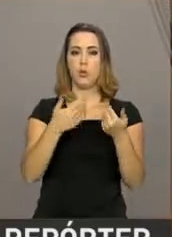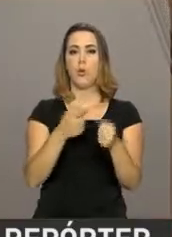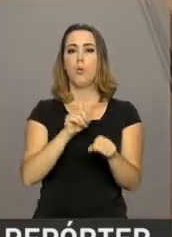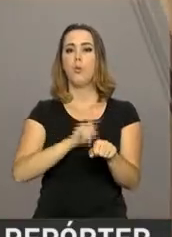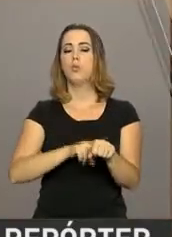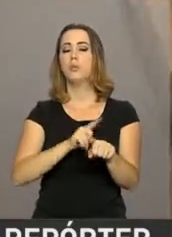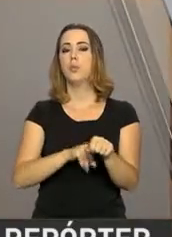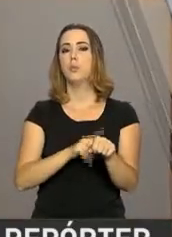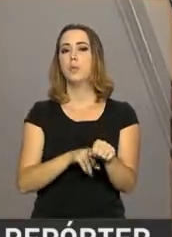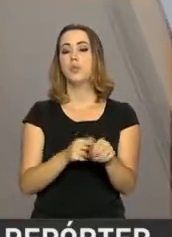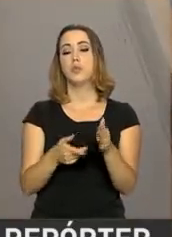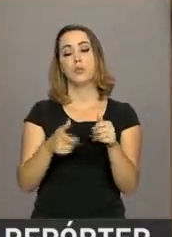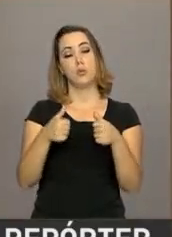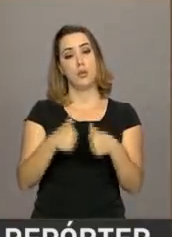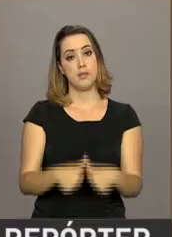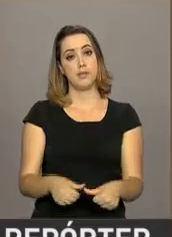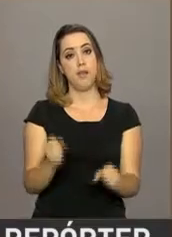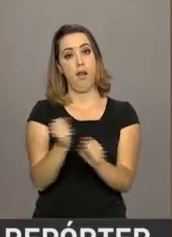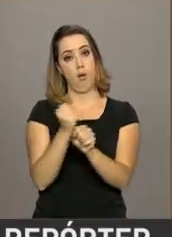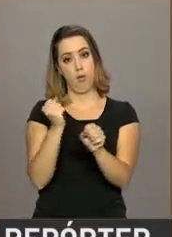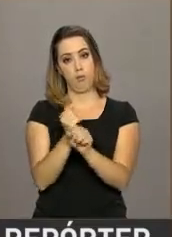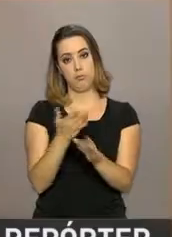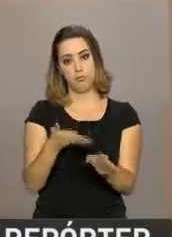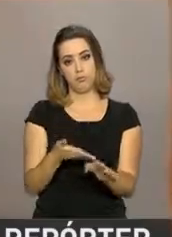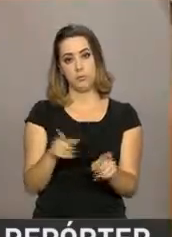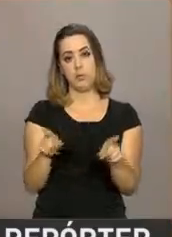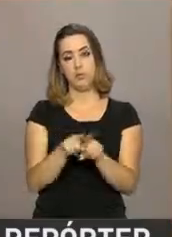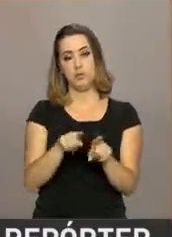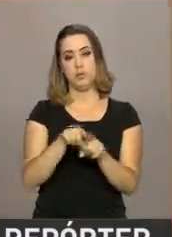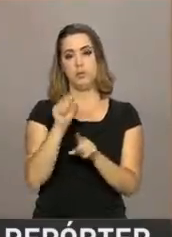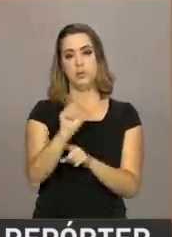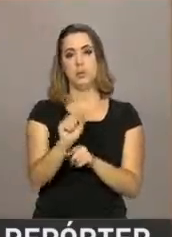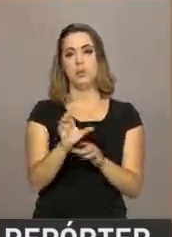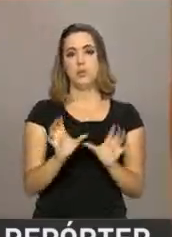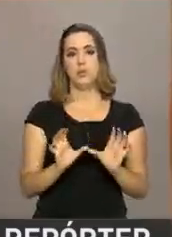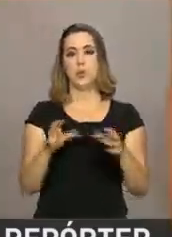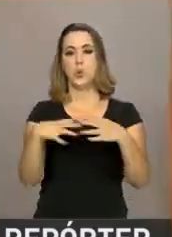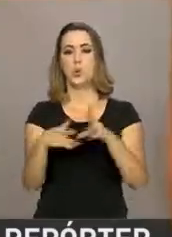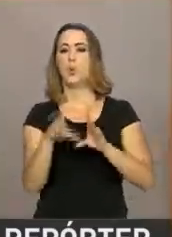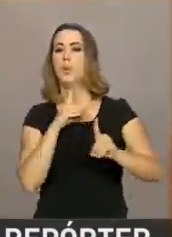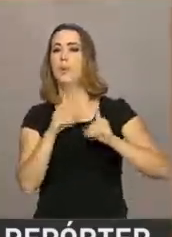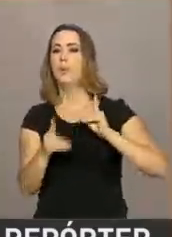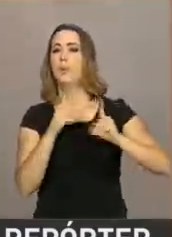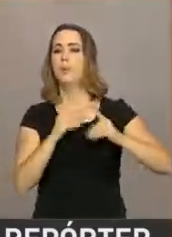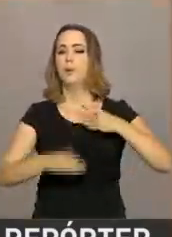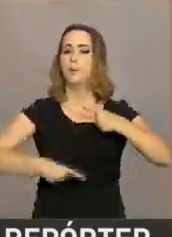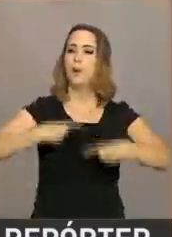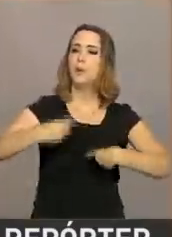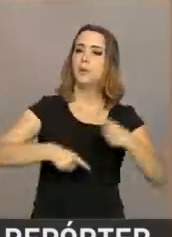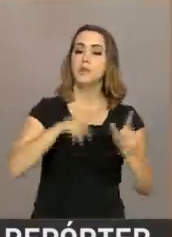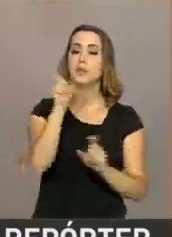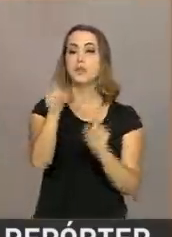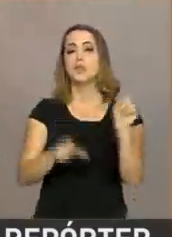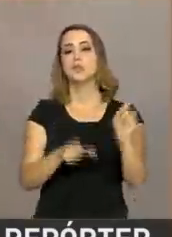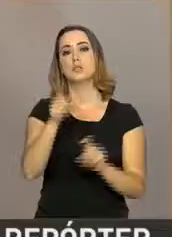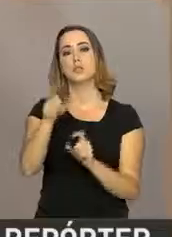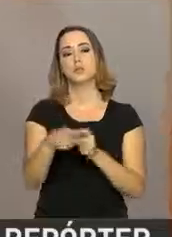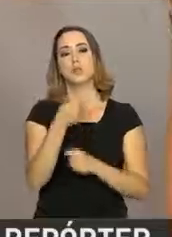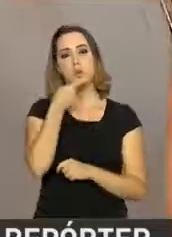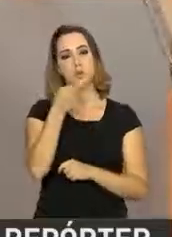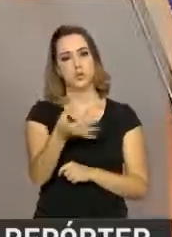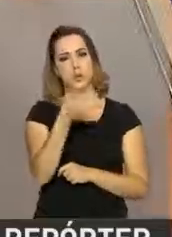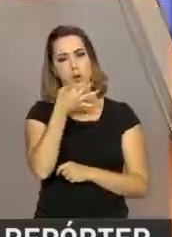encontra é putin também por meio do aplicativo é possível ter grupos de discussão e aqui as pessoas e porta em qualquer irregularidade